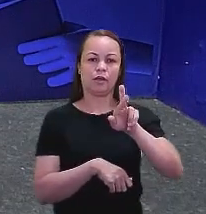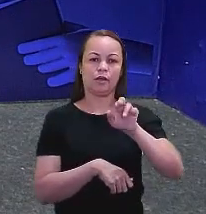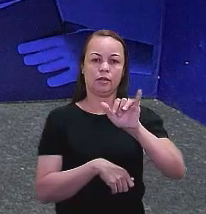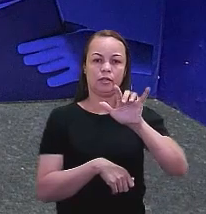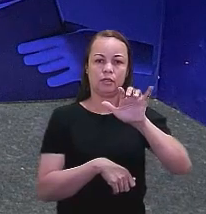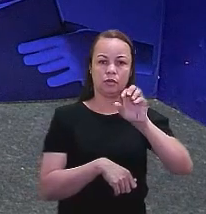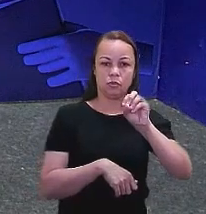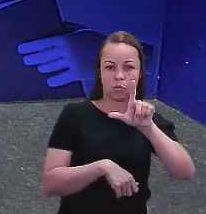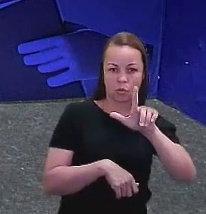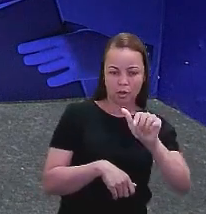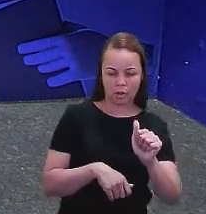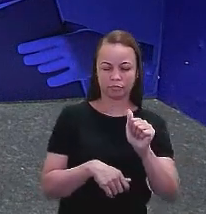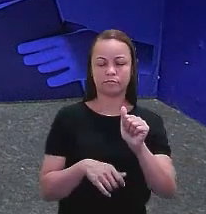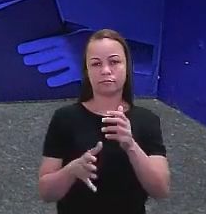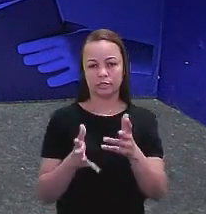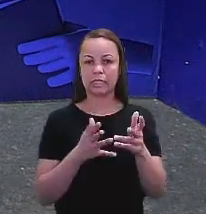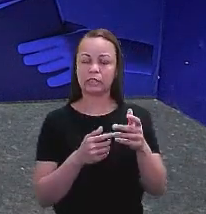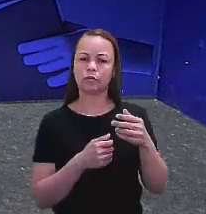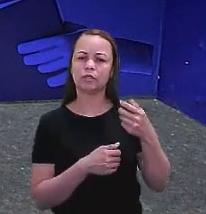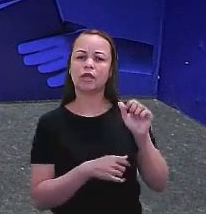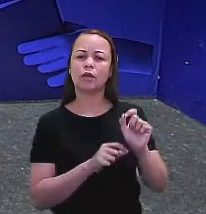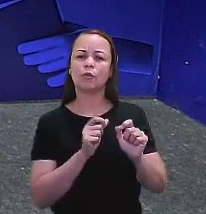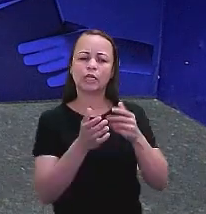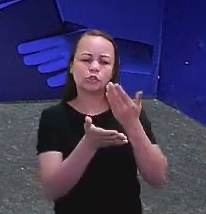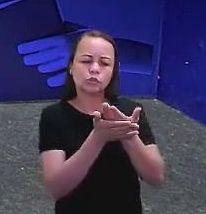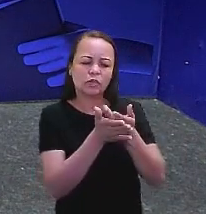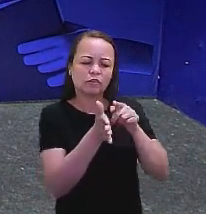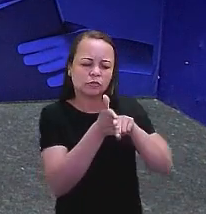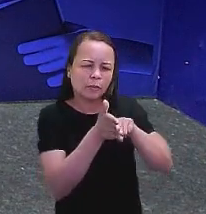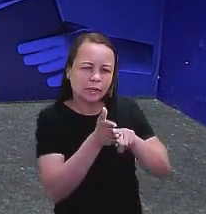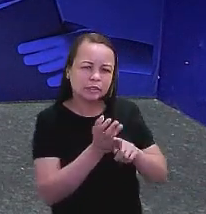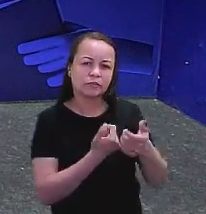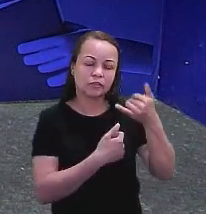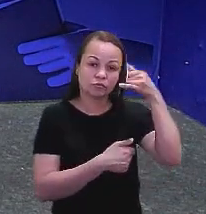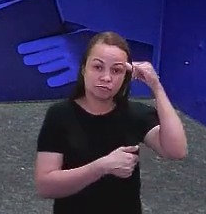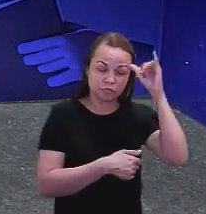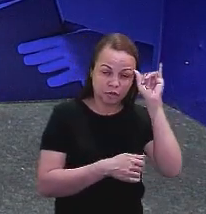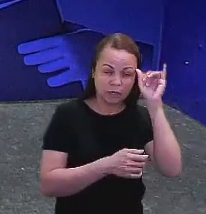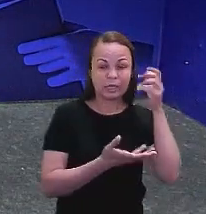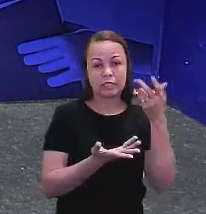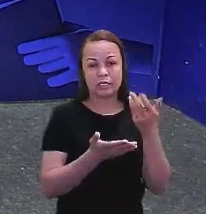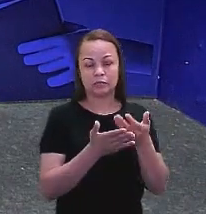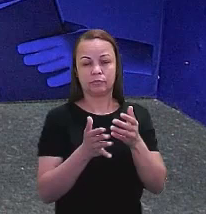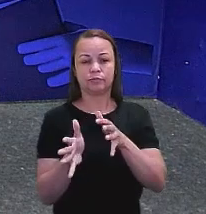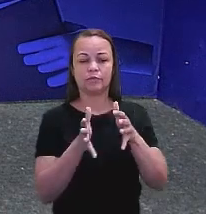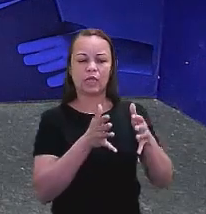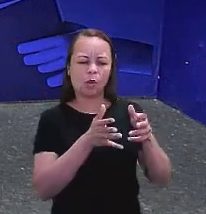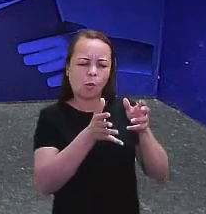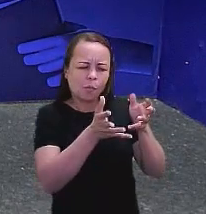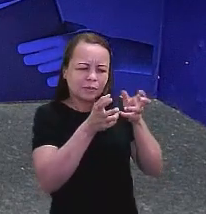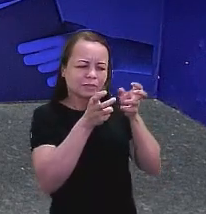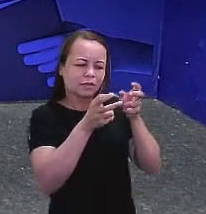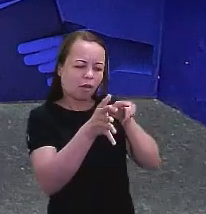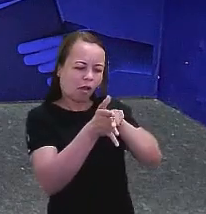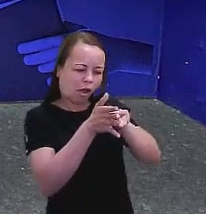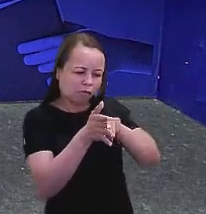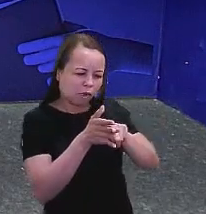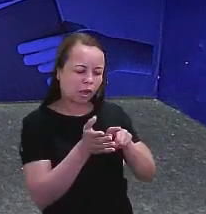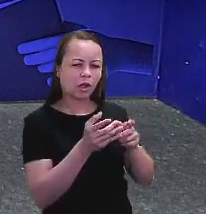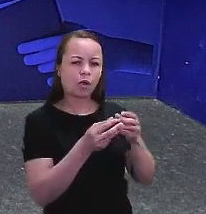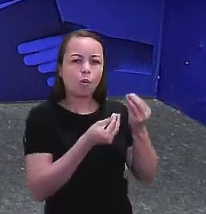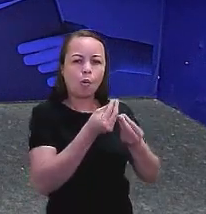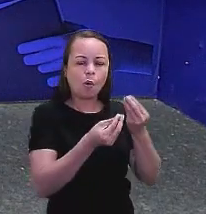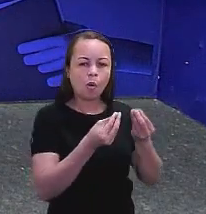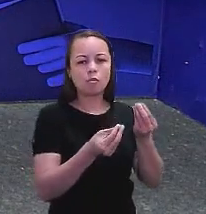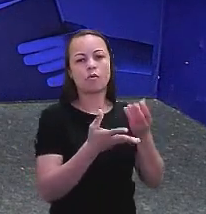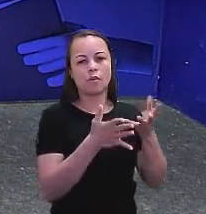de varíola, não eram as mesmas do ser humano, eram diferentes. Calma. Então, ele começou a observar as vacas, como elas se recuperavam da